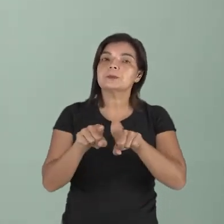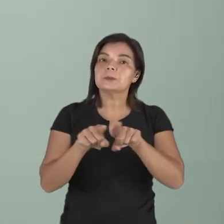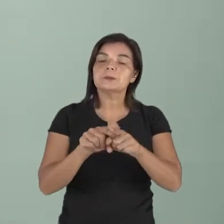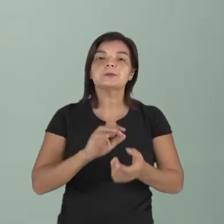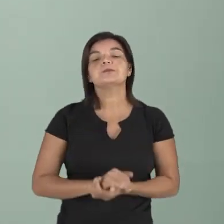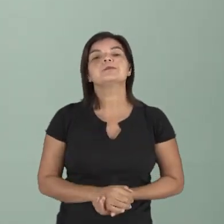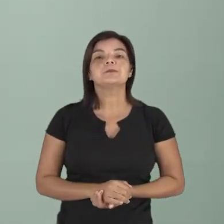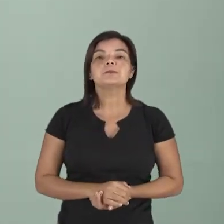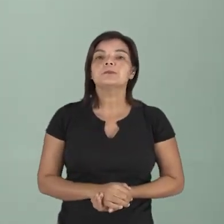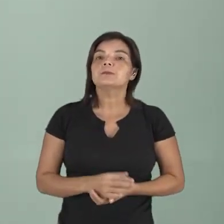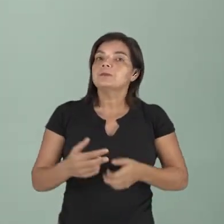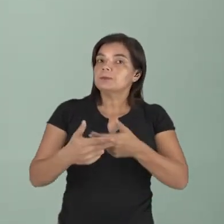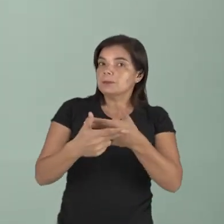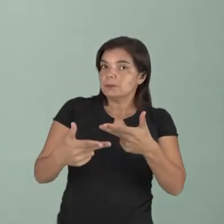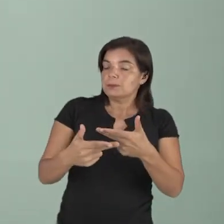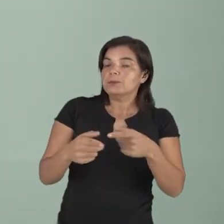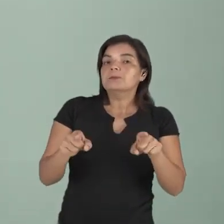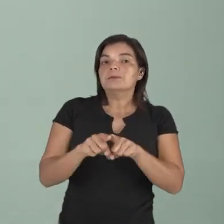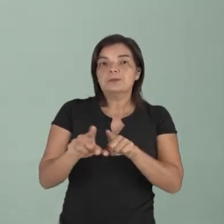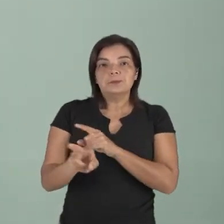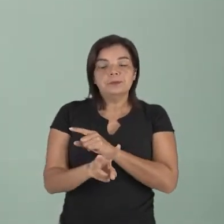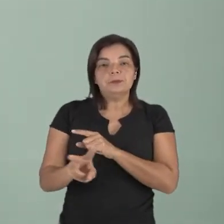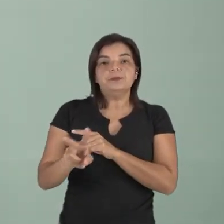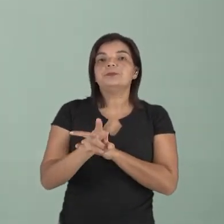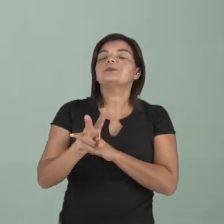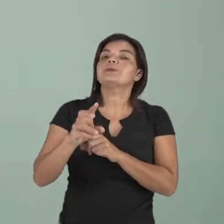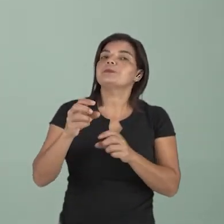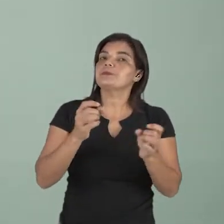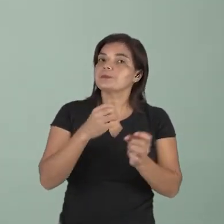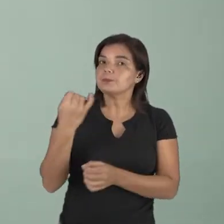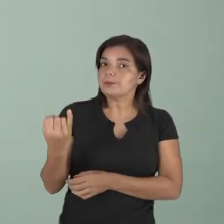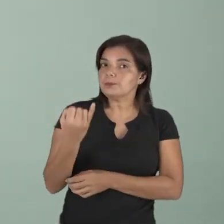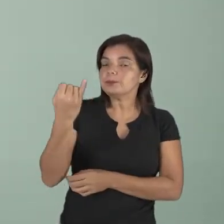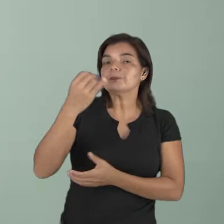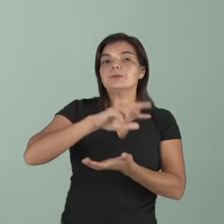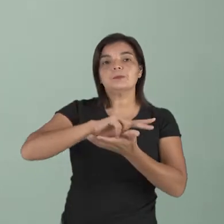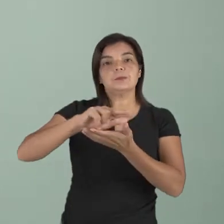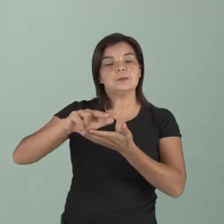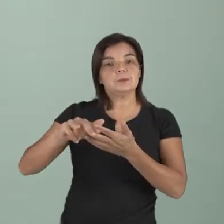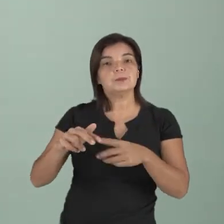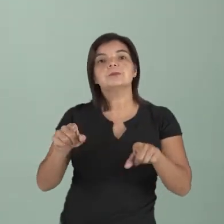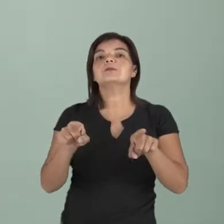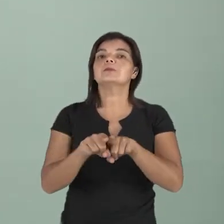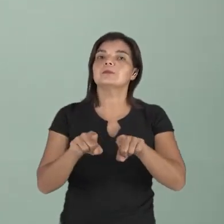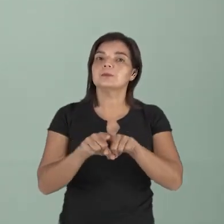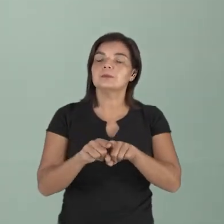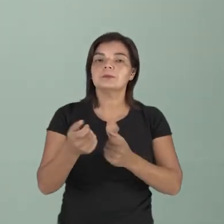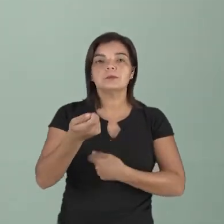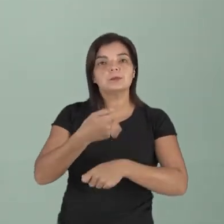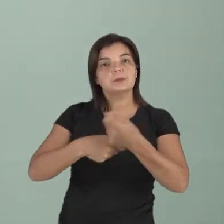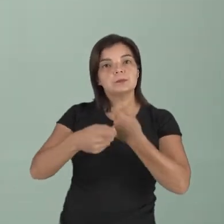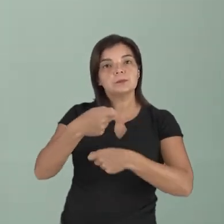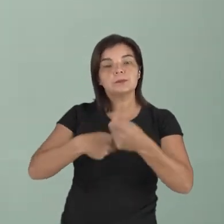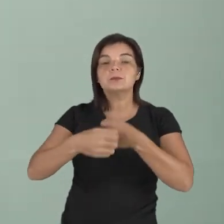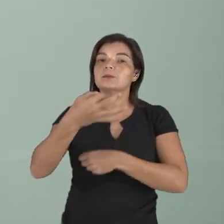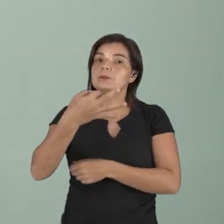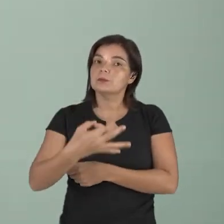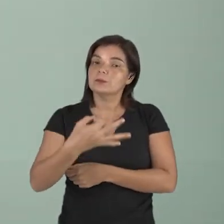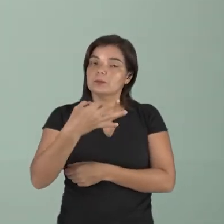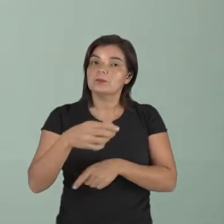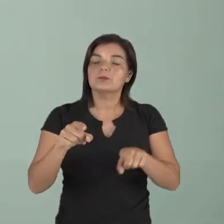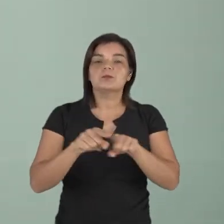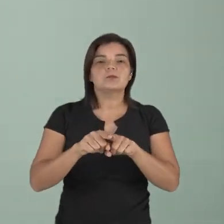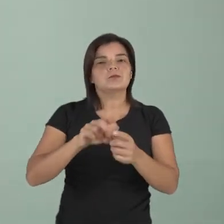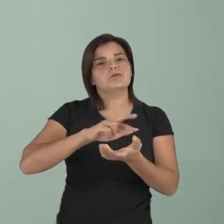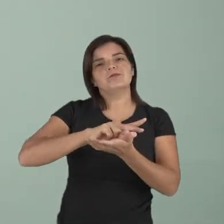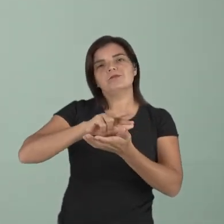E aí ele se torna um produto extremamente valioso e importante em diversos aspectos econômicos, certo? Na produção de